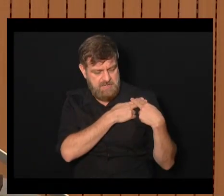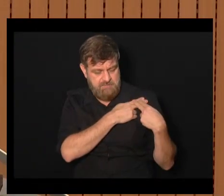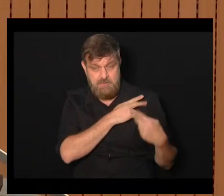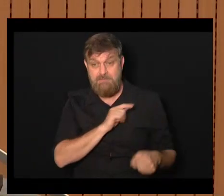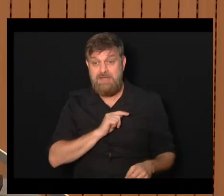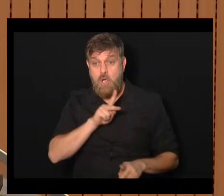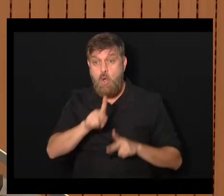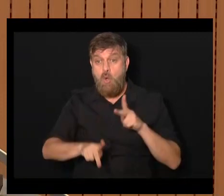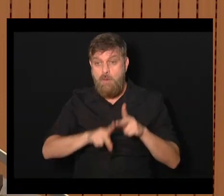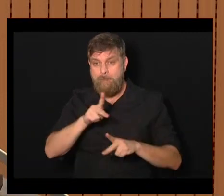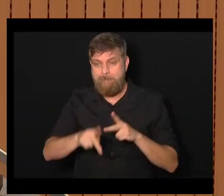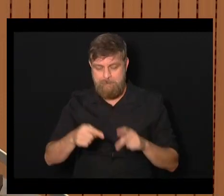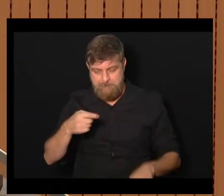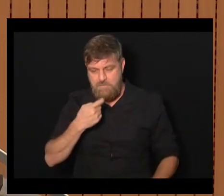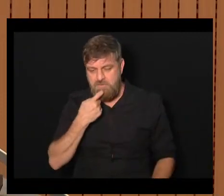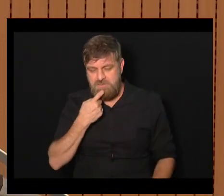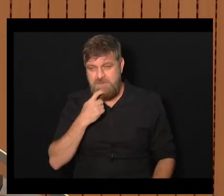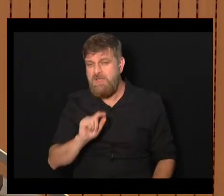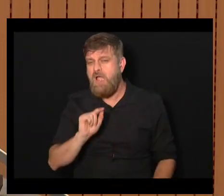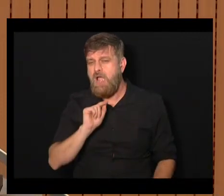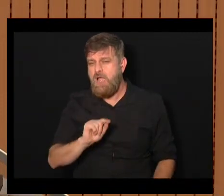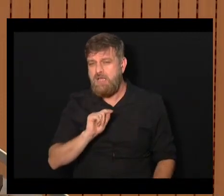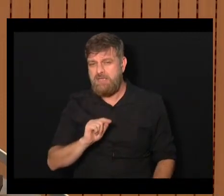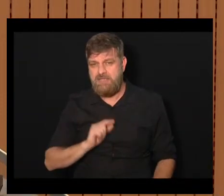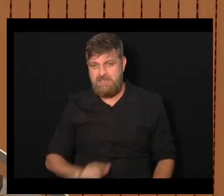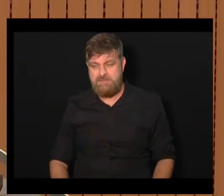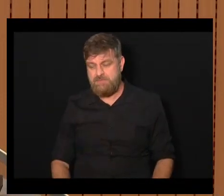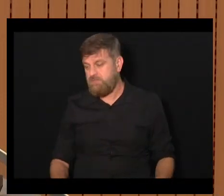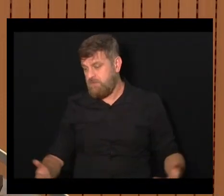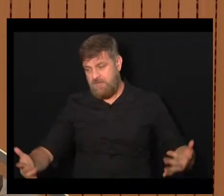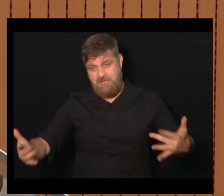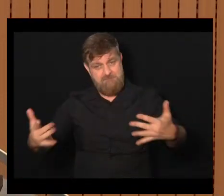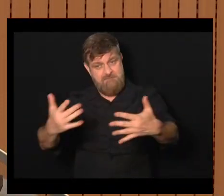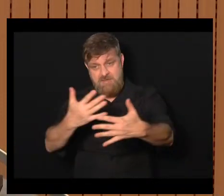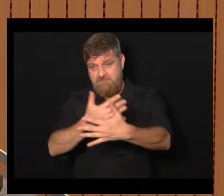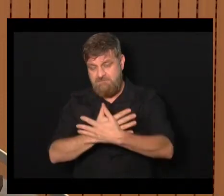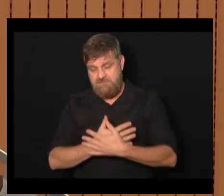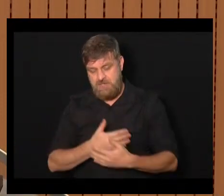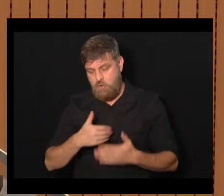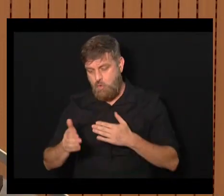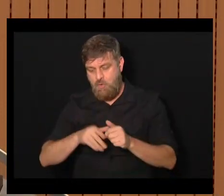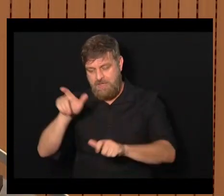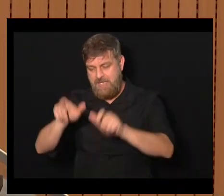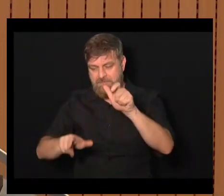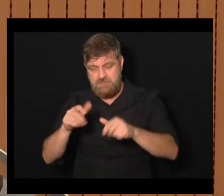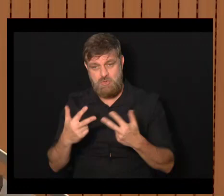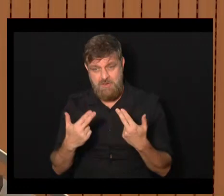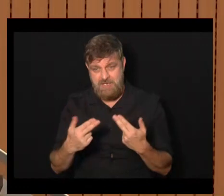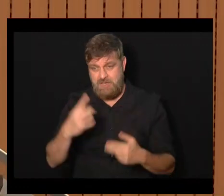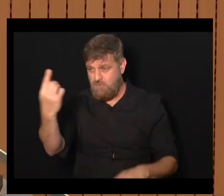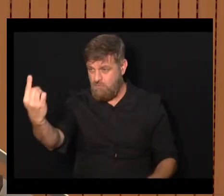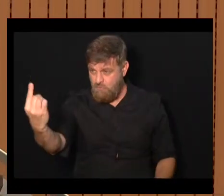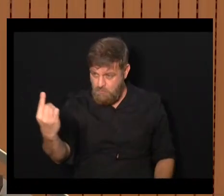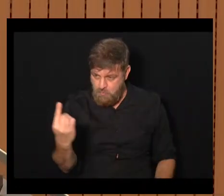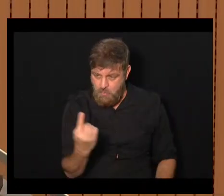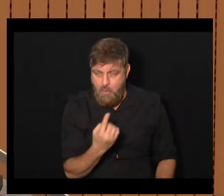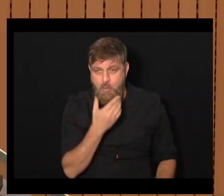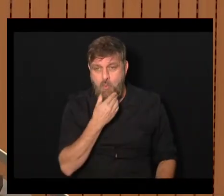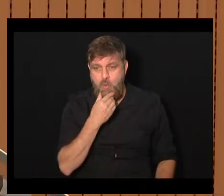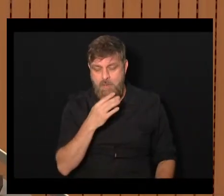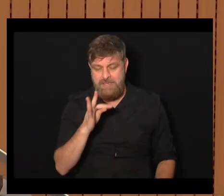seu povo. E o povo é aquele que adota Campinas como sua cidade, que que foi o que Zé Antônio Trevisan